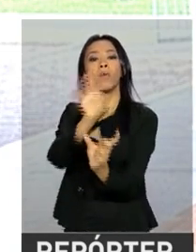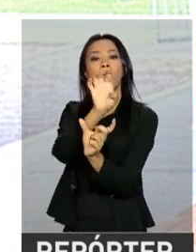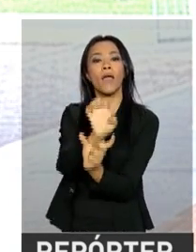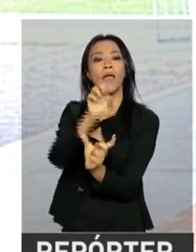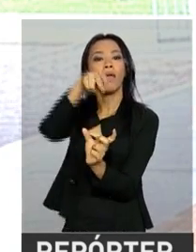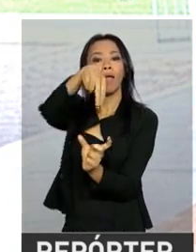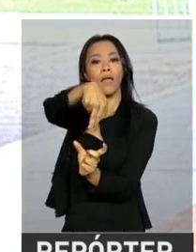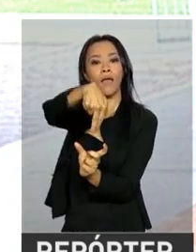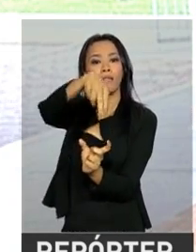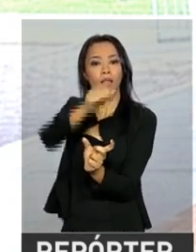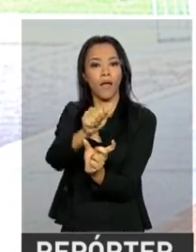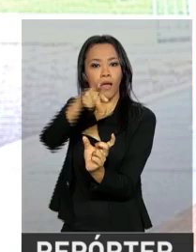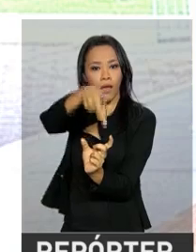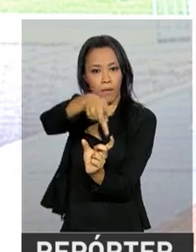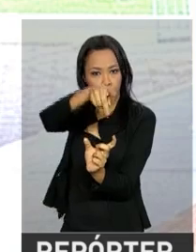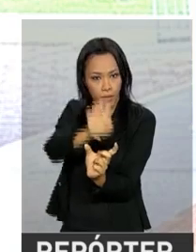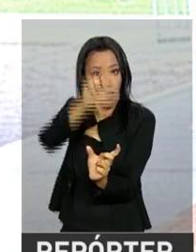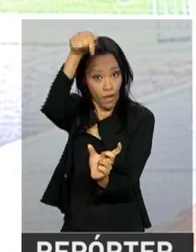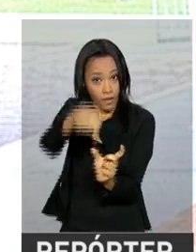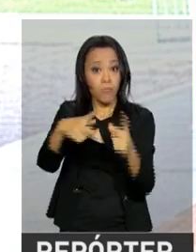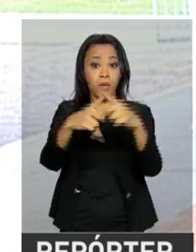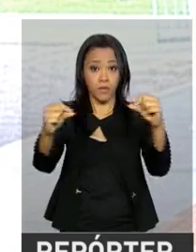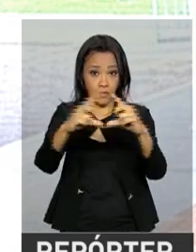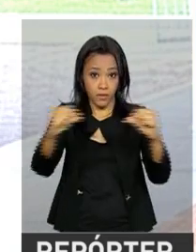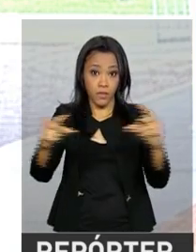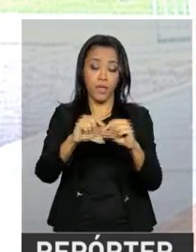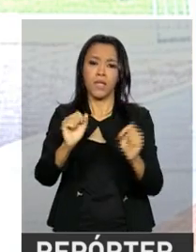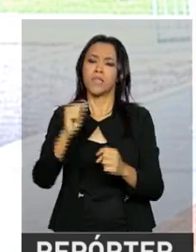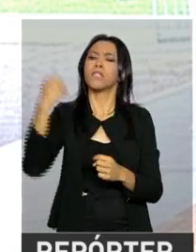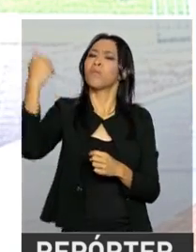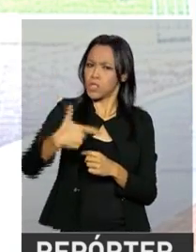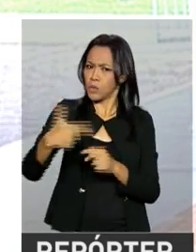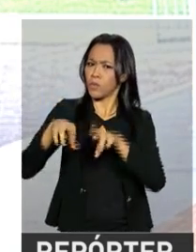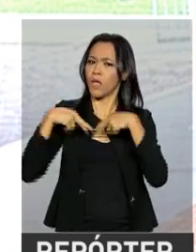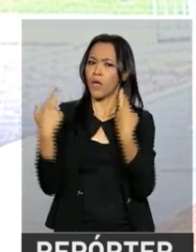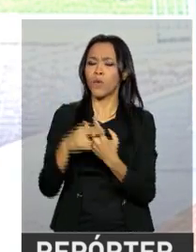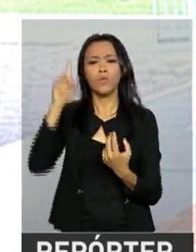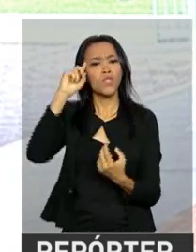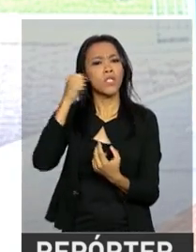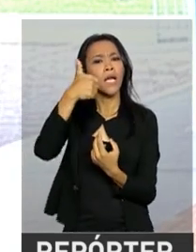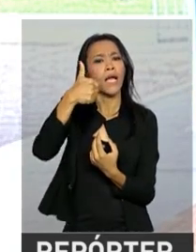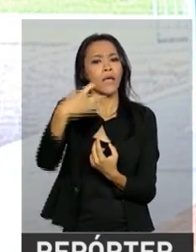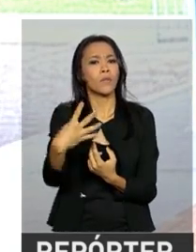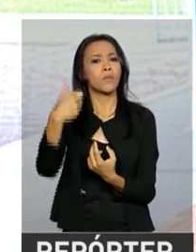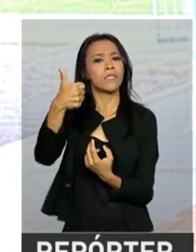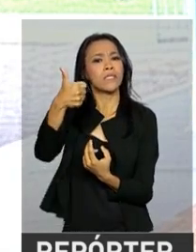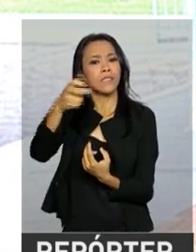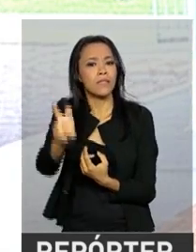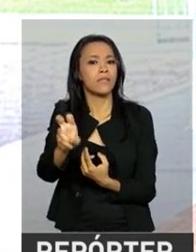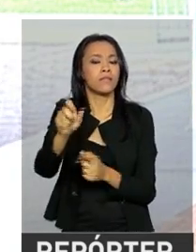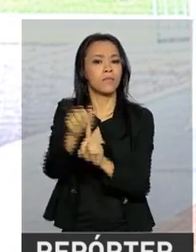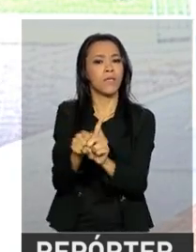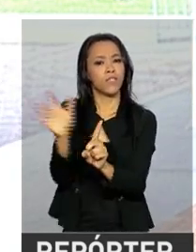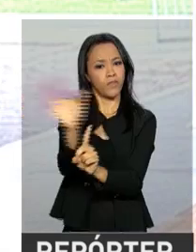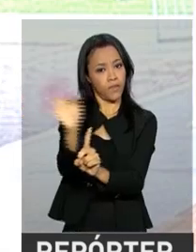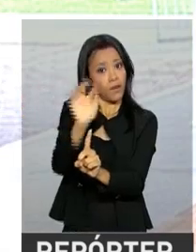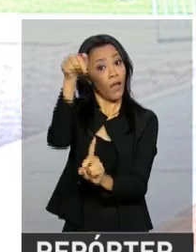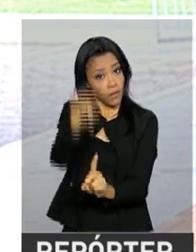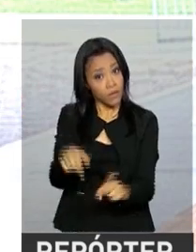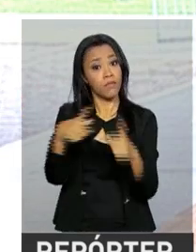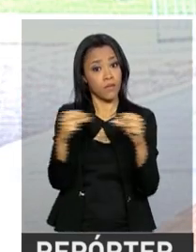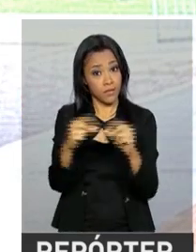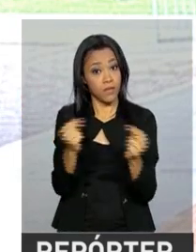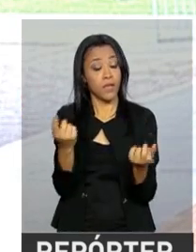enap de onde eu falo aqui em Brasília uma segunda rodada de reuniões está marcada para os dias 14 e 15 de fevereiro também aqui em